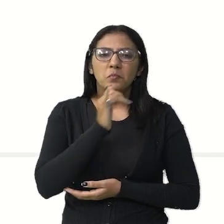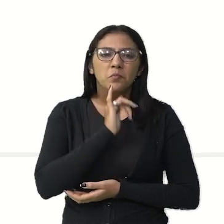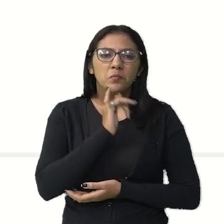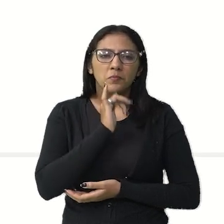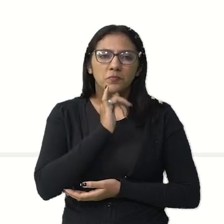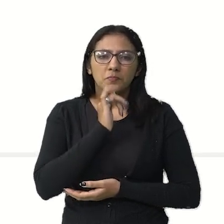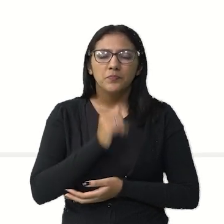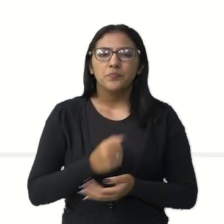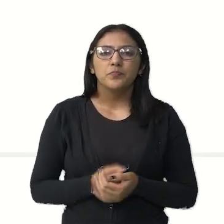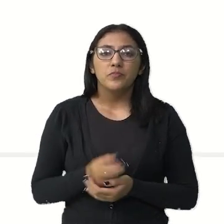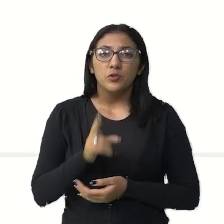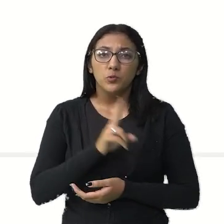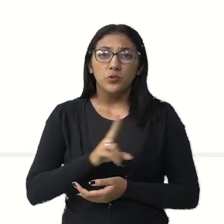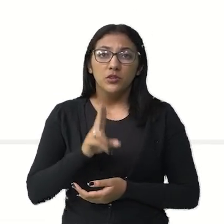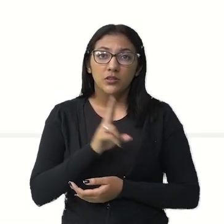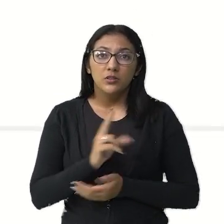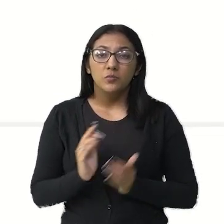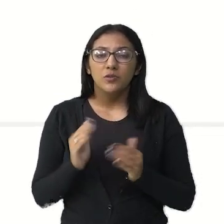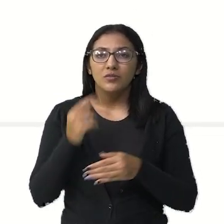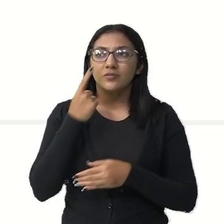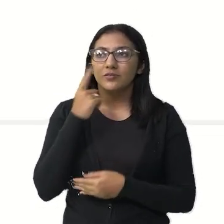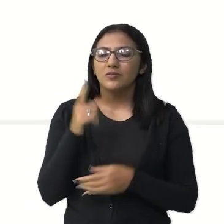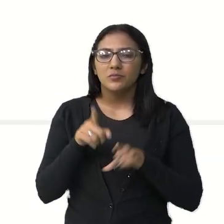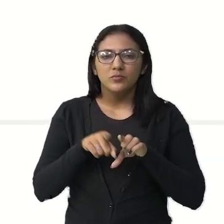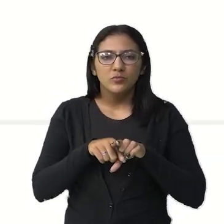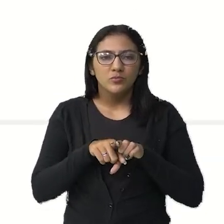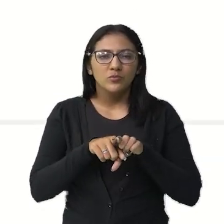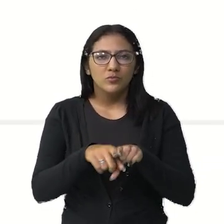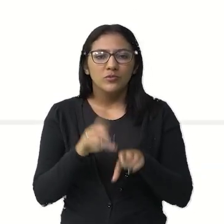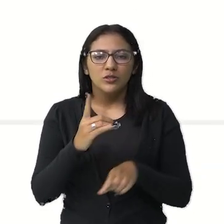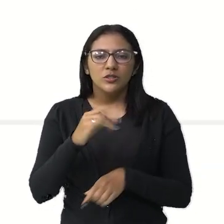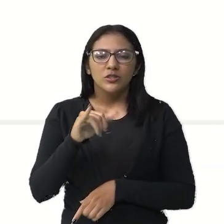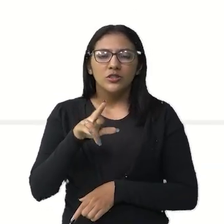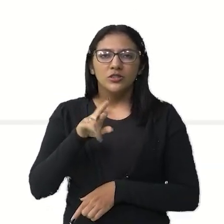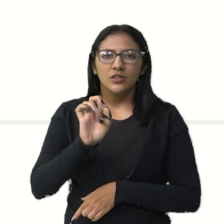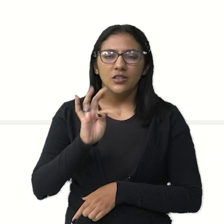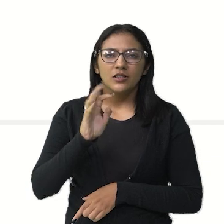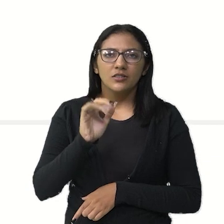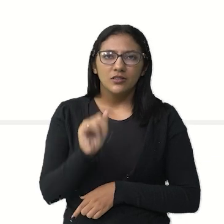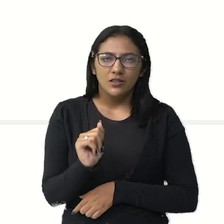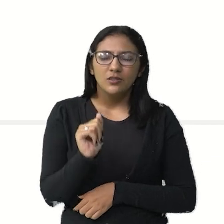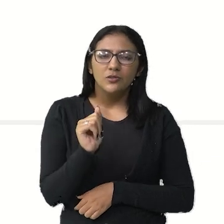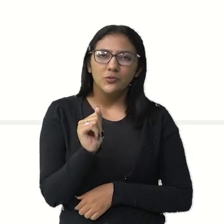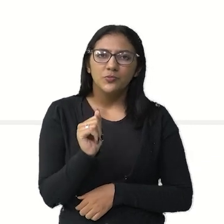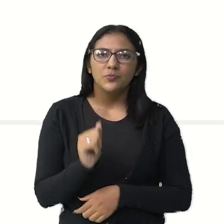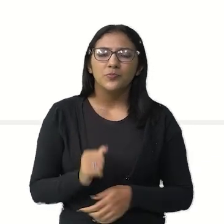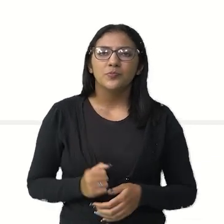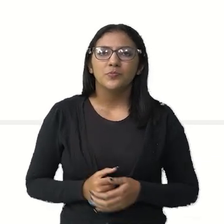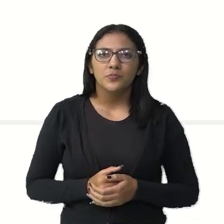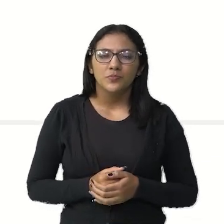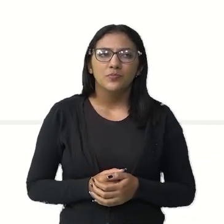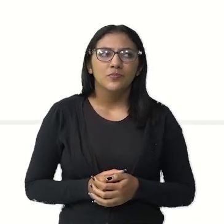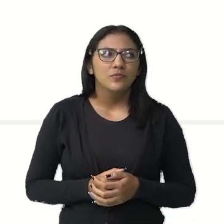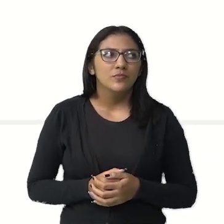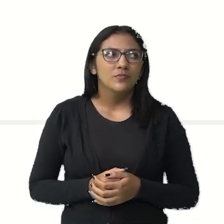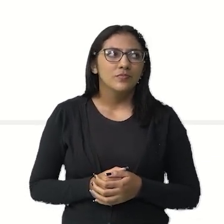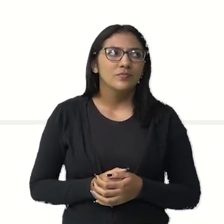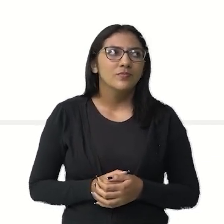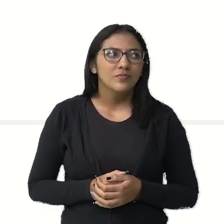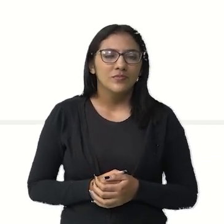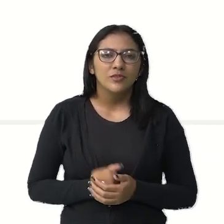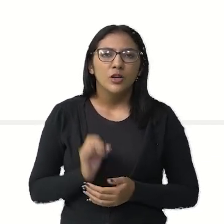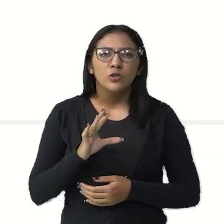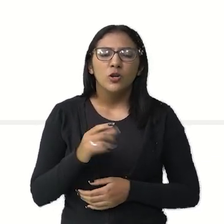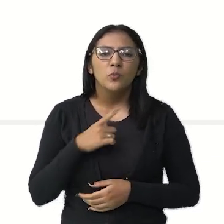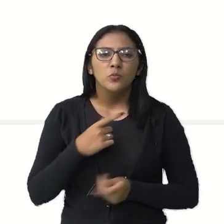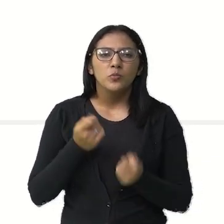aí, utilizando as grandezas diretamente proporcionais, tá bom? Só para a gente ter